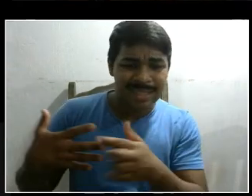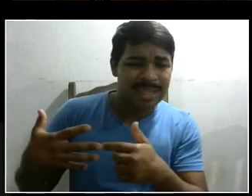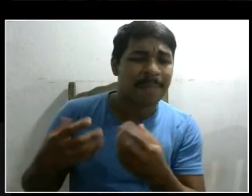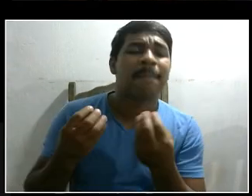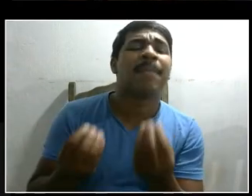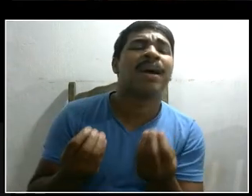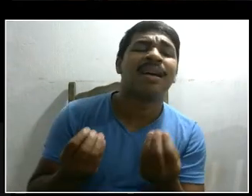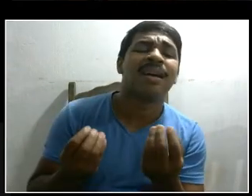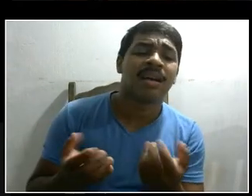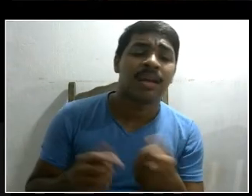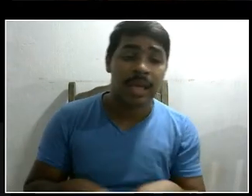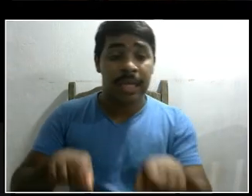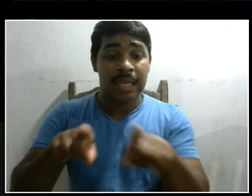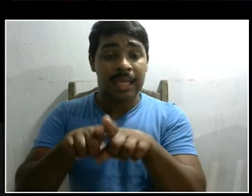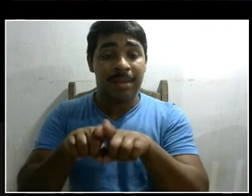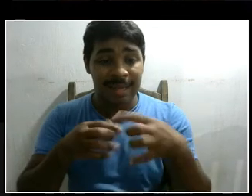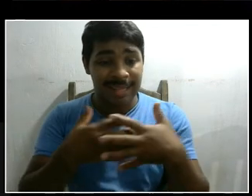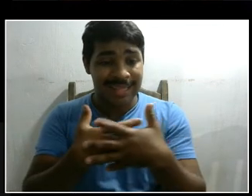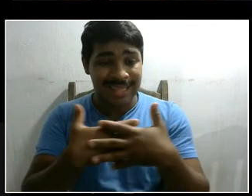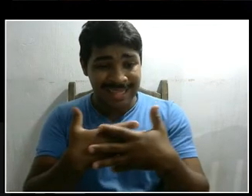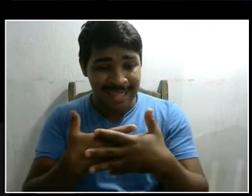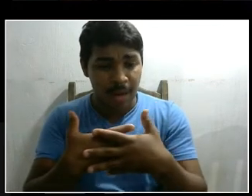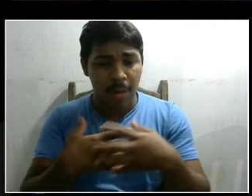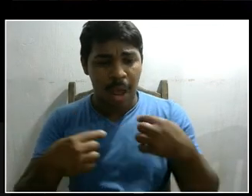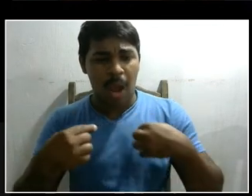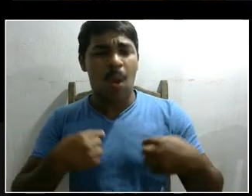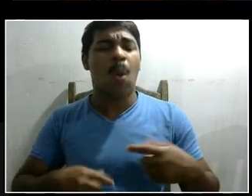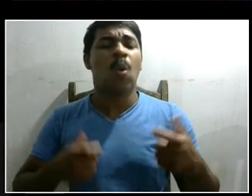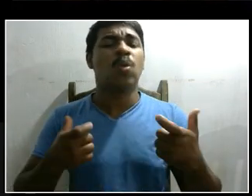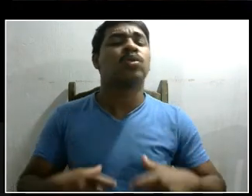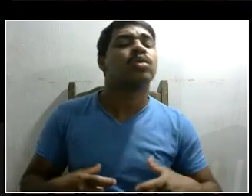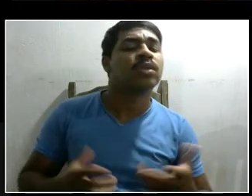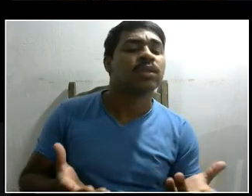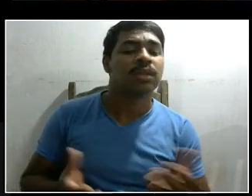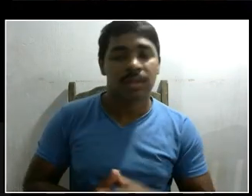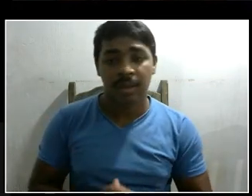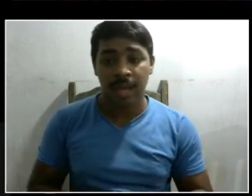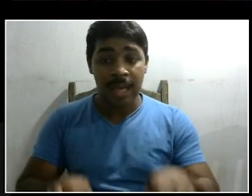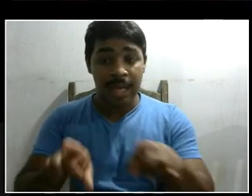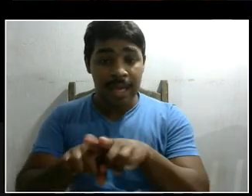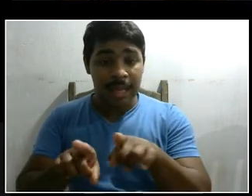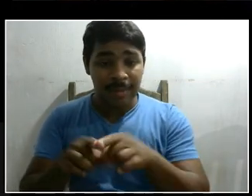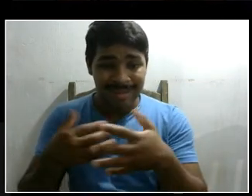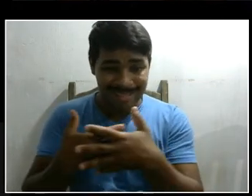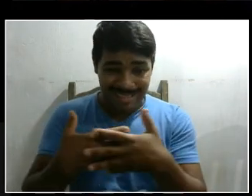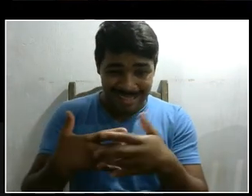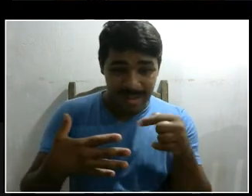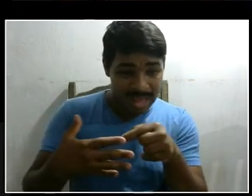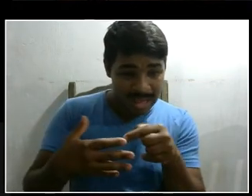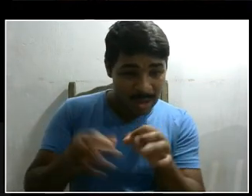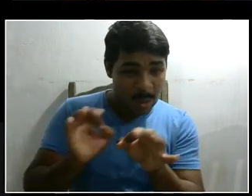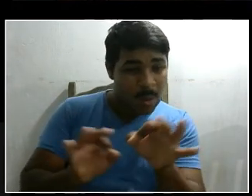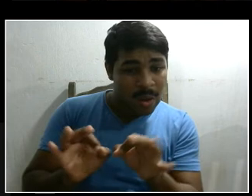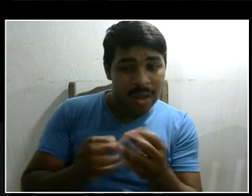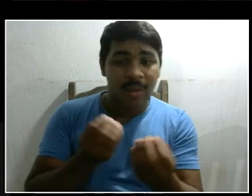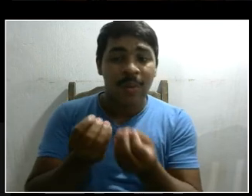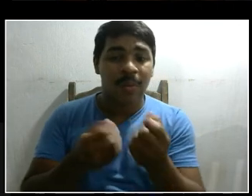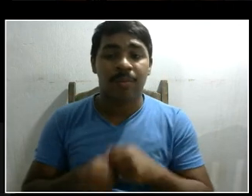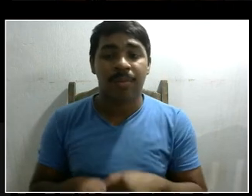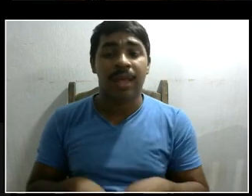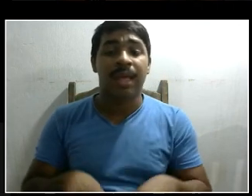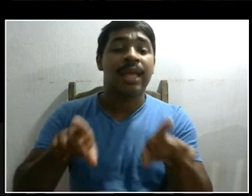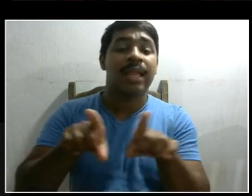serve, onde ele ocorre, onde ele é encontrado no nosso corpo, né? Como que é a sua constituição. E é importante também